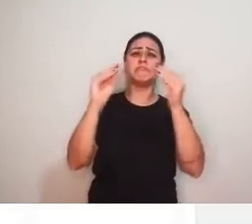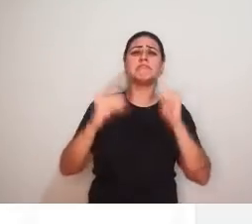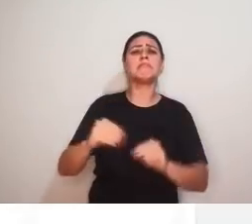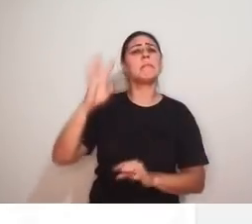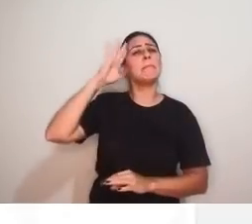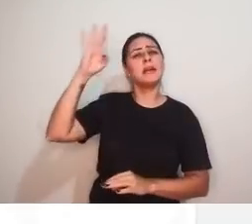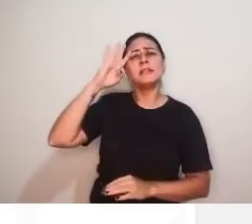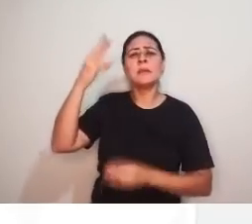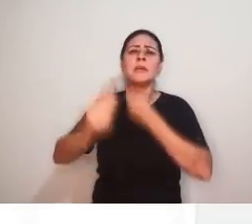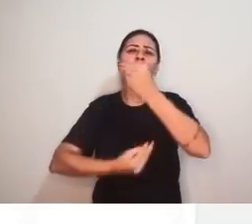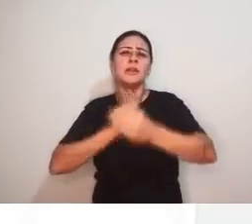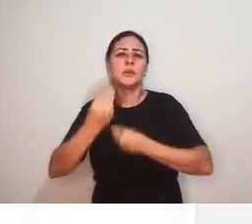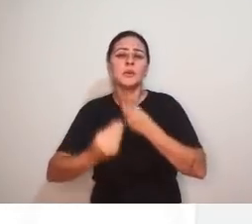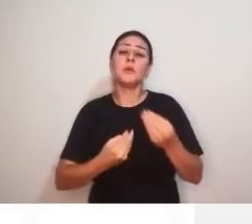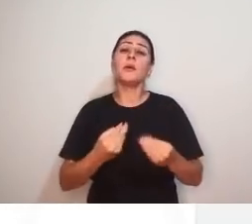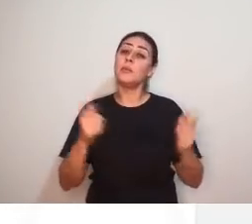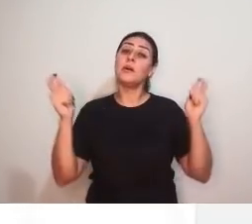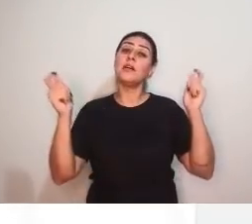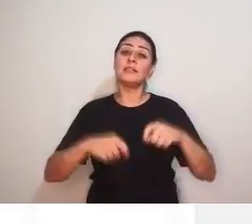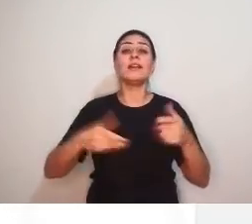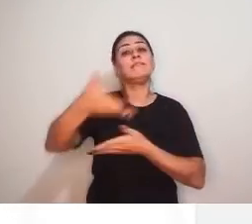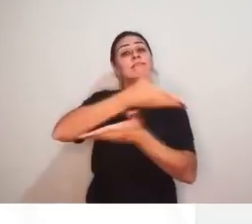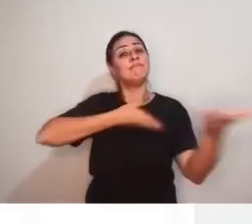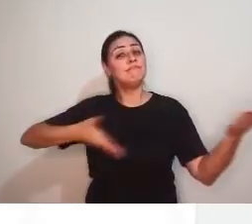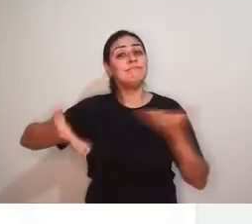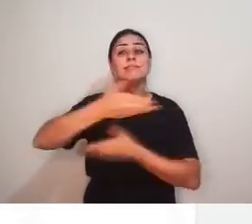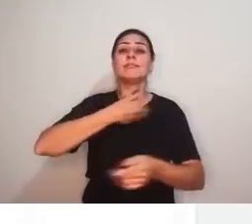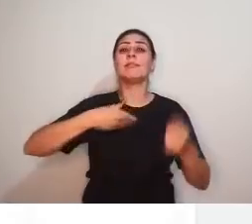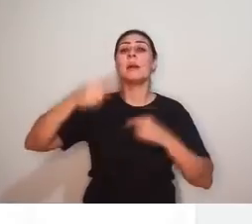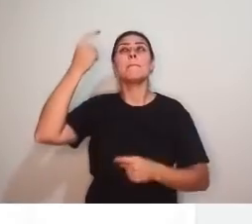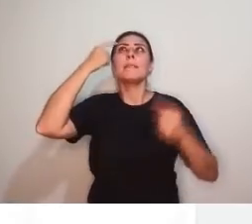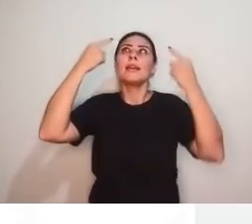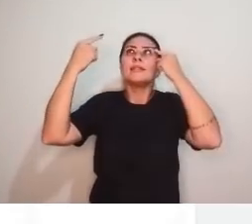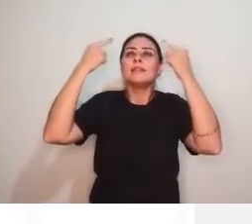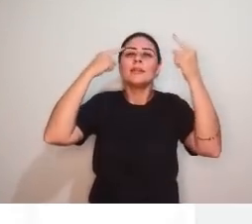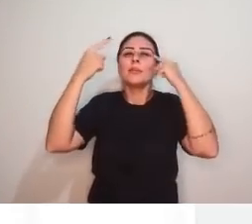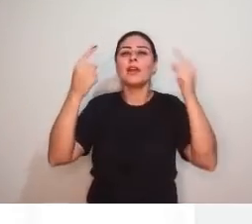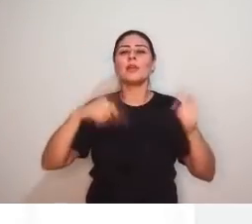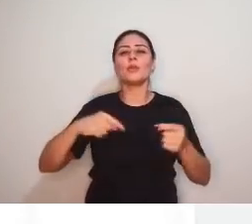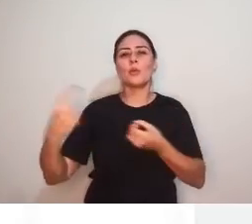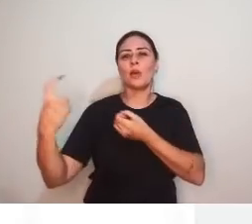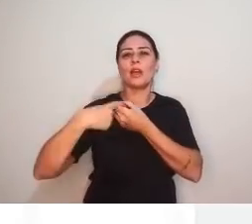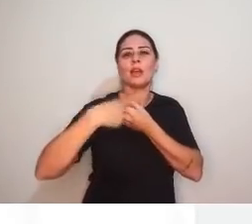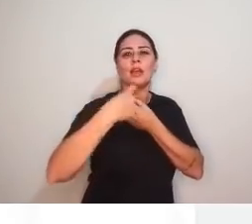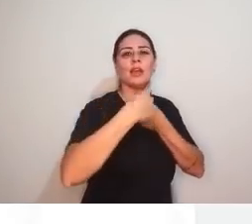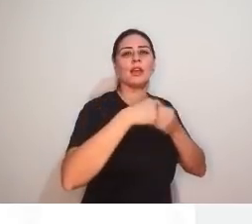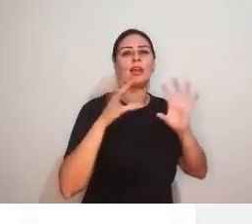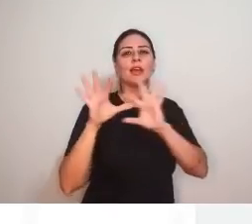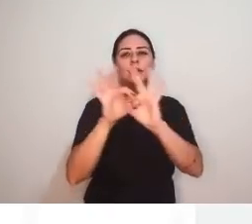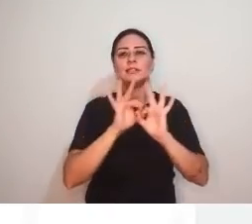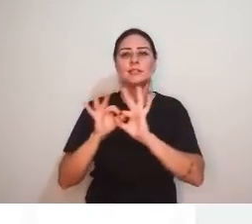dúvidas, que eles compartilhem pensamentos. É né? Uma forma de você ter um quadro de compartilhamento de pensamentos de